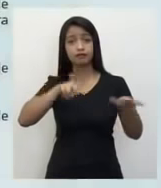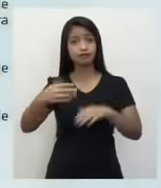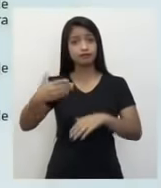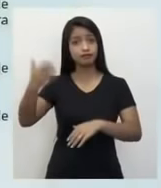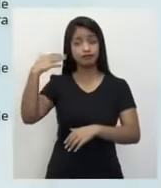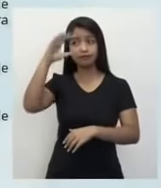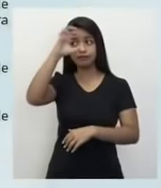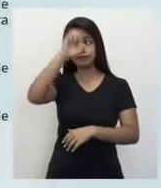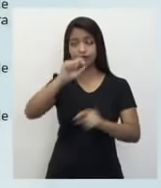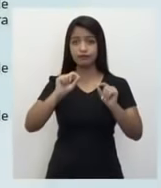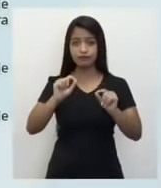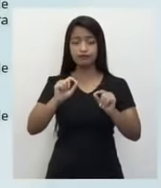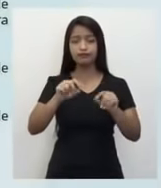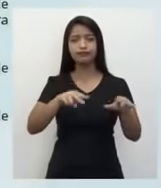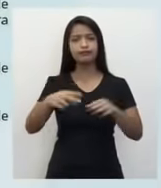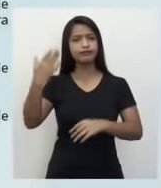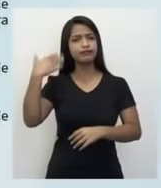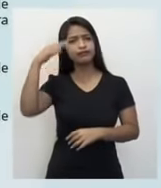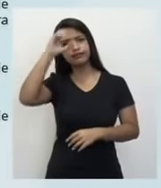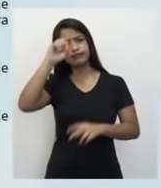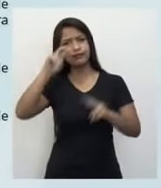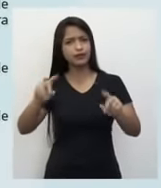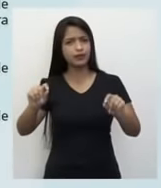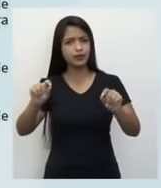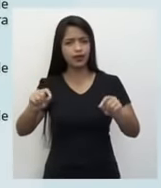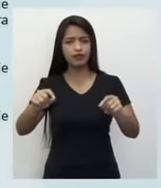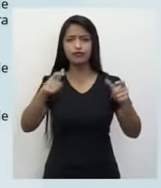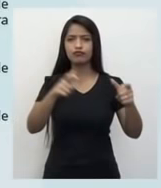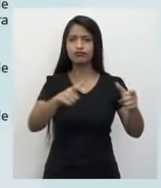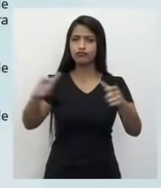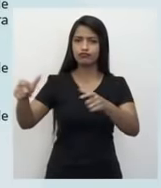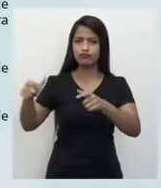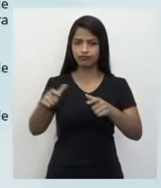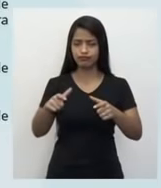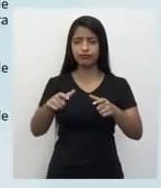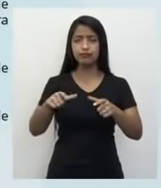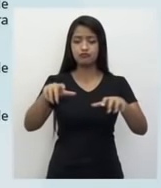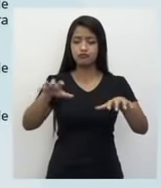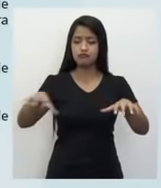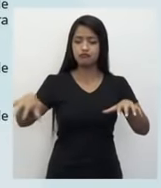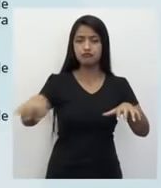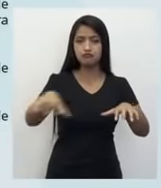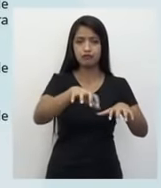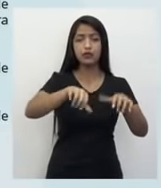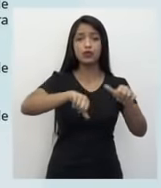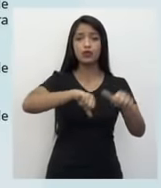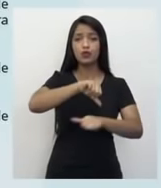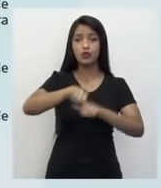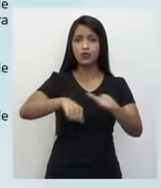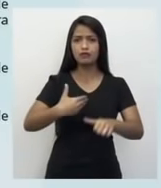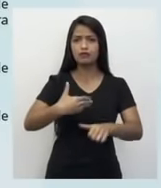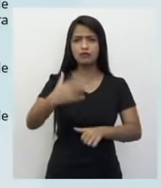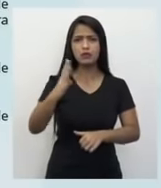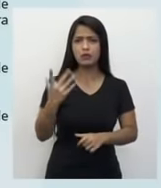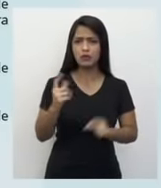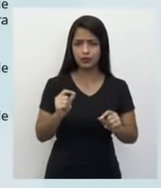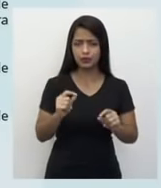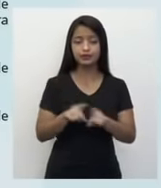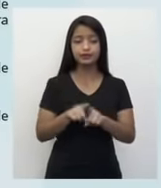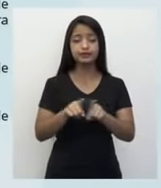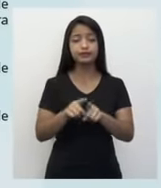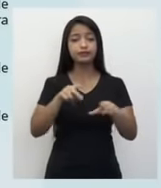sobre cenário, que são os elementos agrupados que transformam o espaço onde vai acontecer a cena. A gente conversou sobre